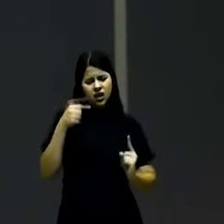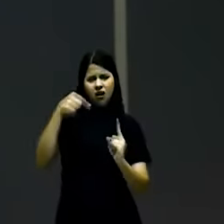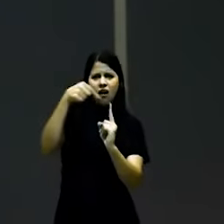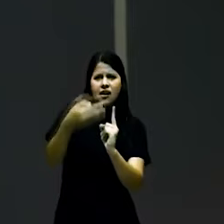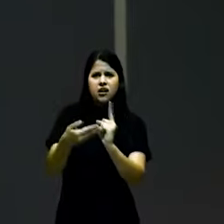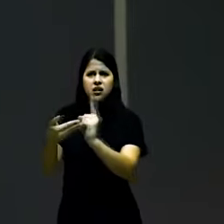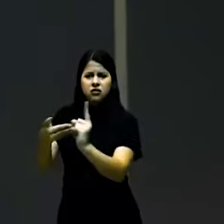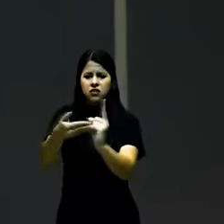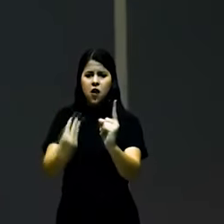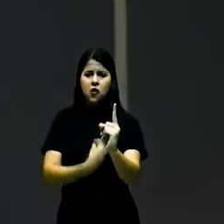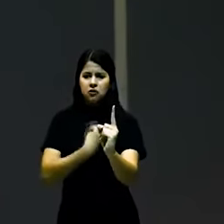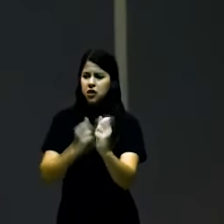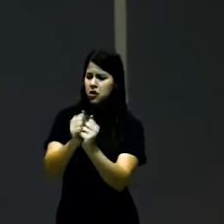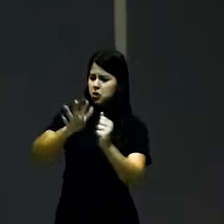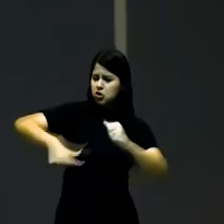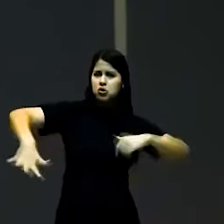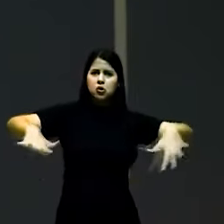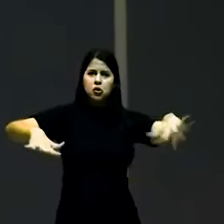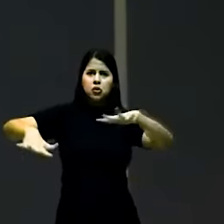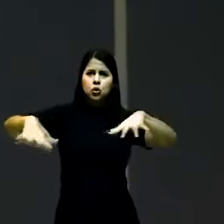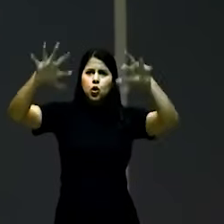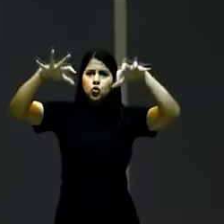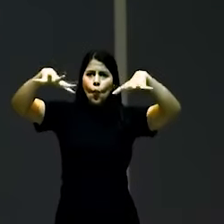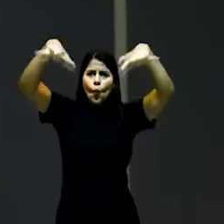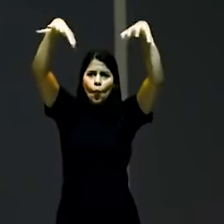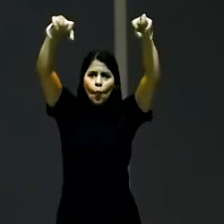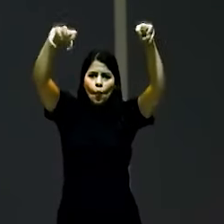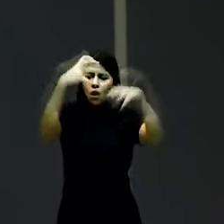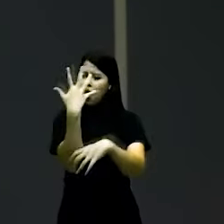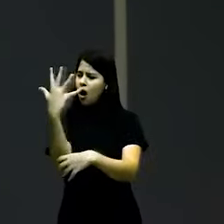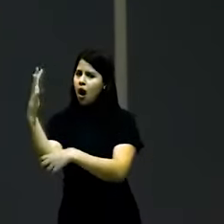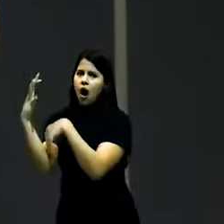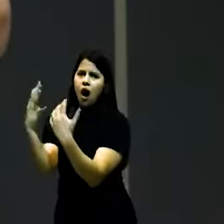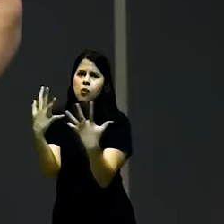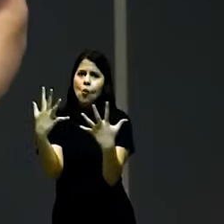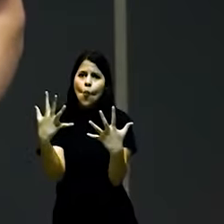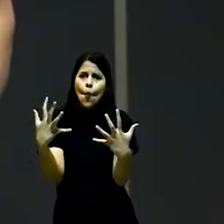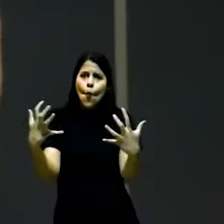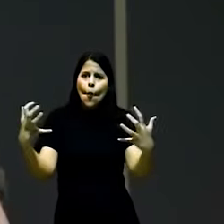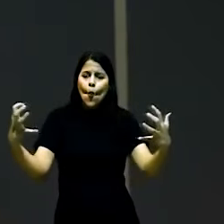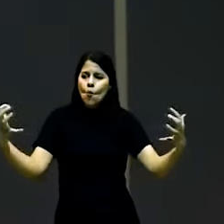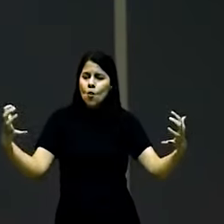Depois que Deus manda a seca, Deus fala para Elias: foge.